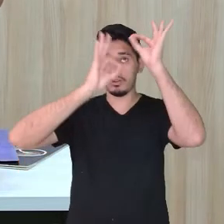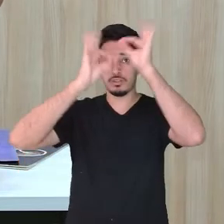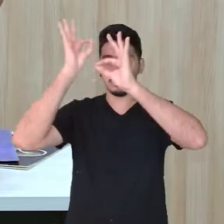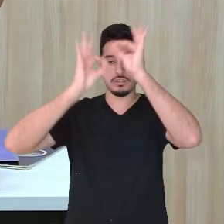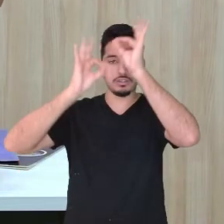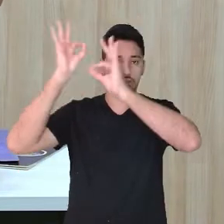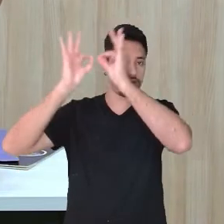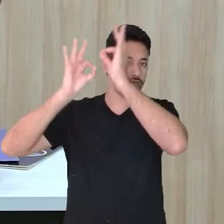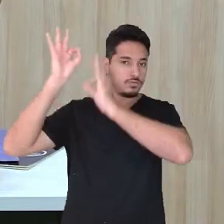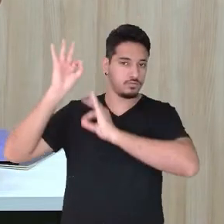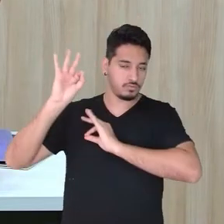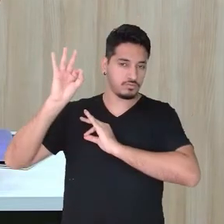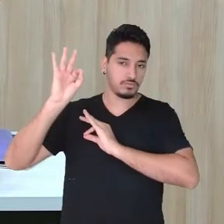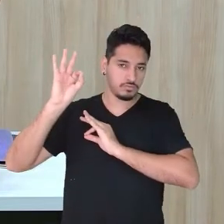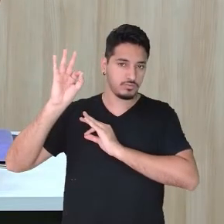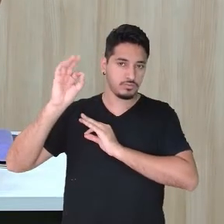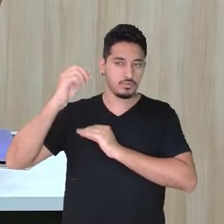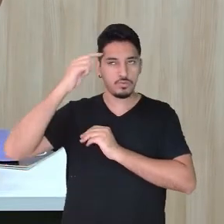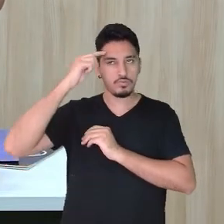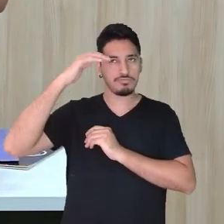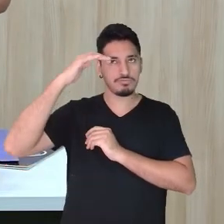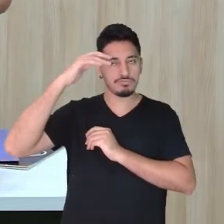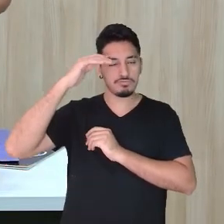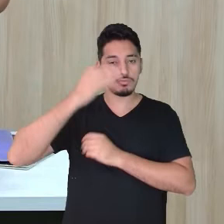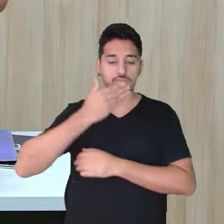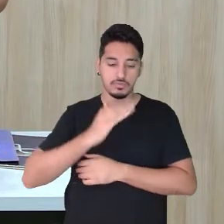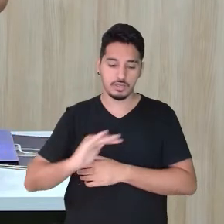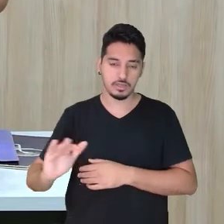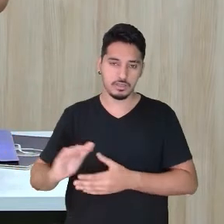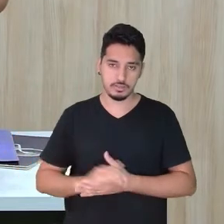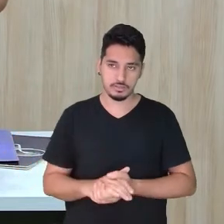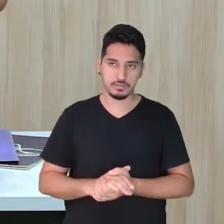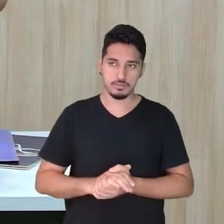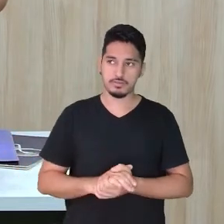se organizando no cérebro da criança.